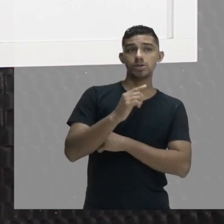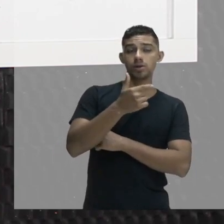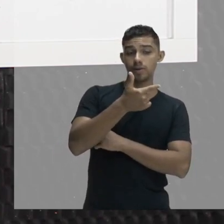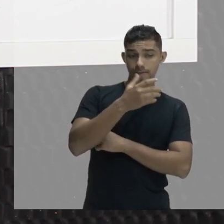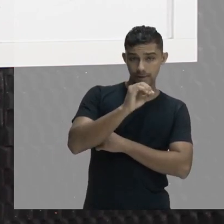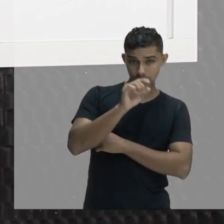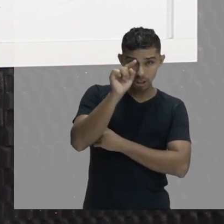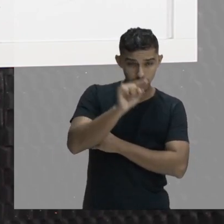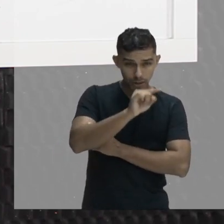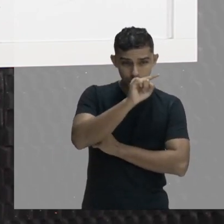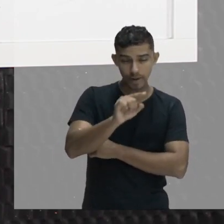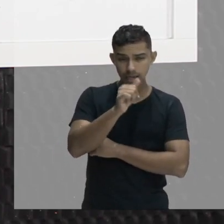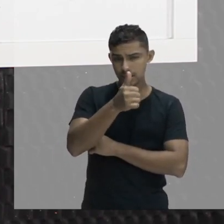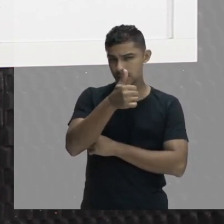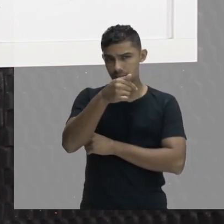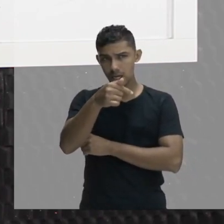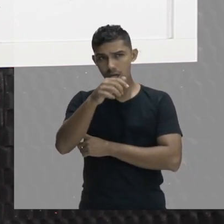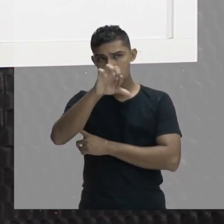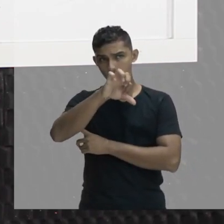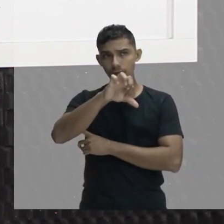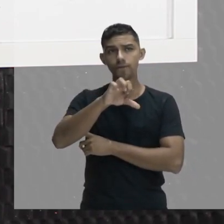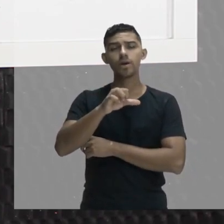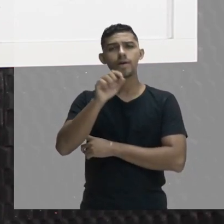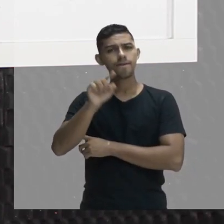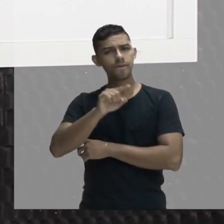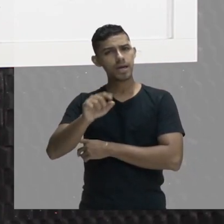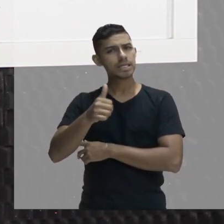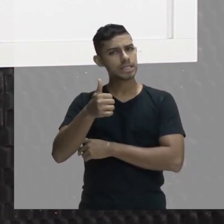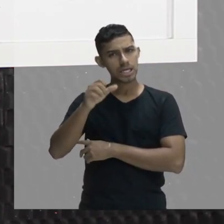6.840. Tá? Então você tem